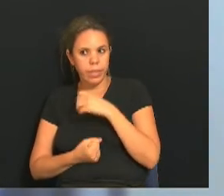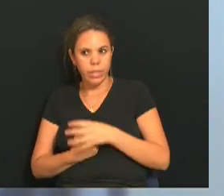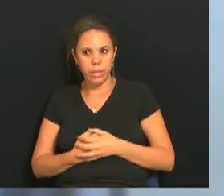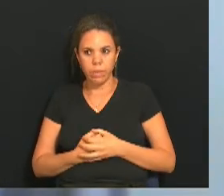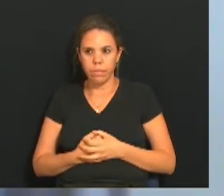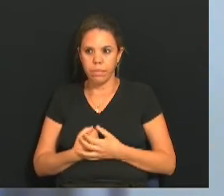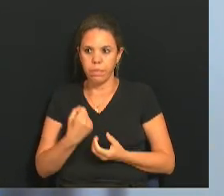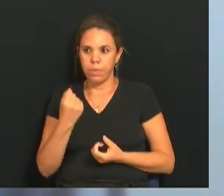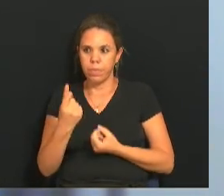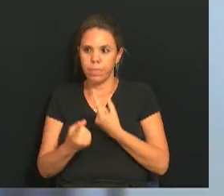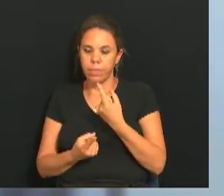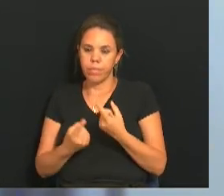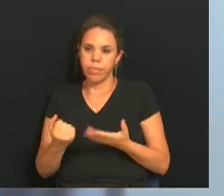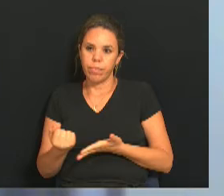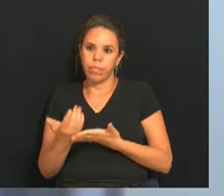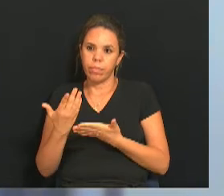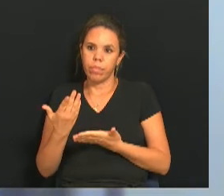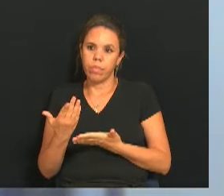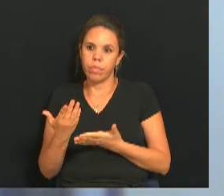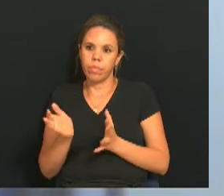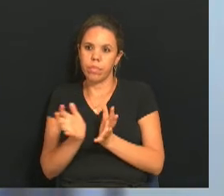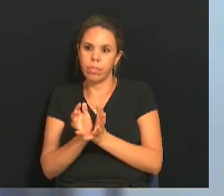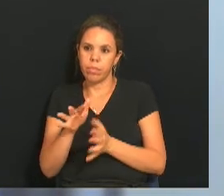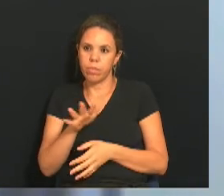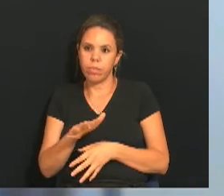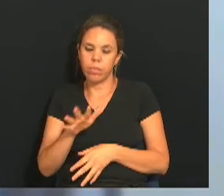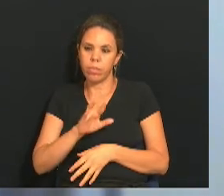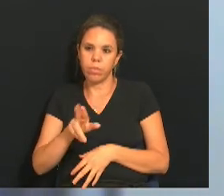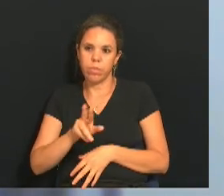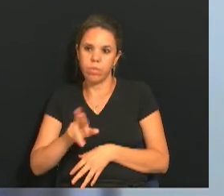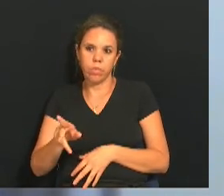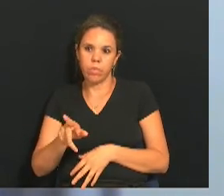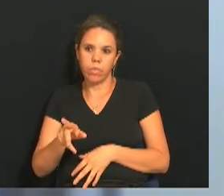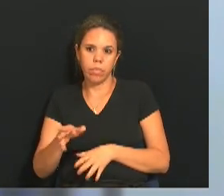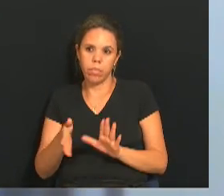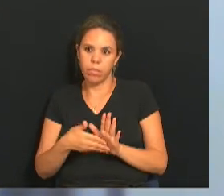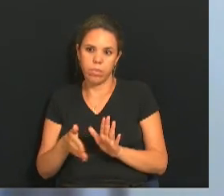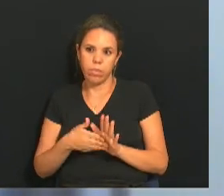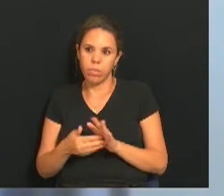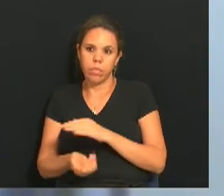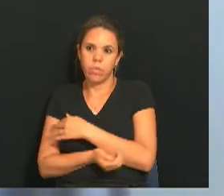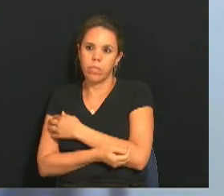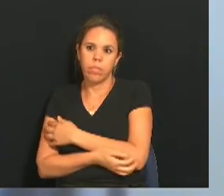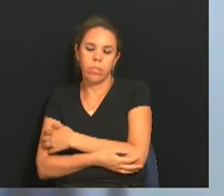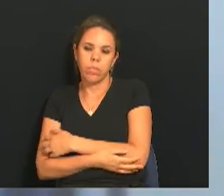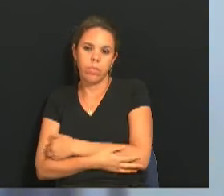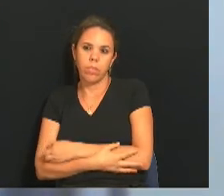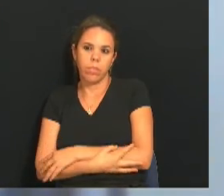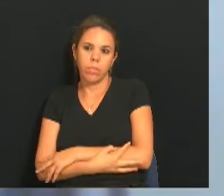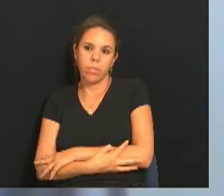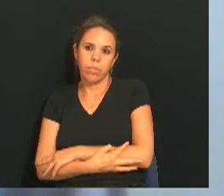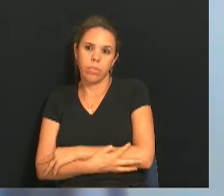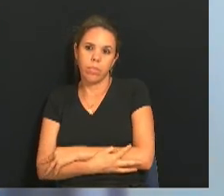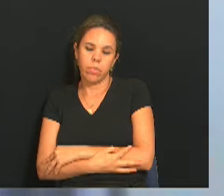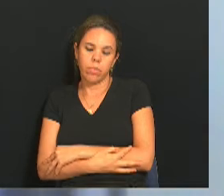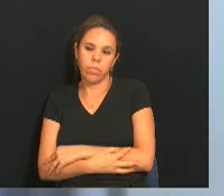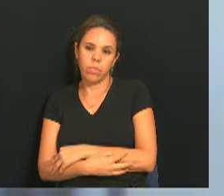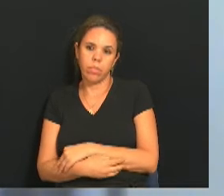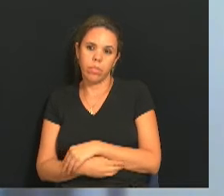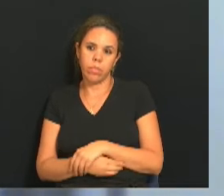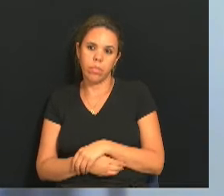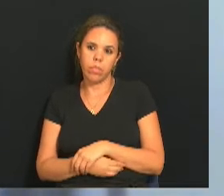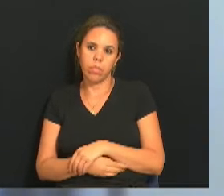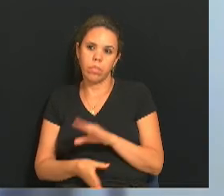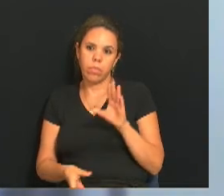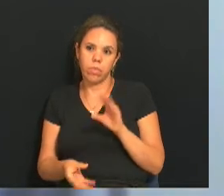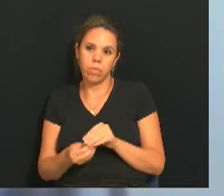algumas contribuições de alguns coletivos, porque ele não era essa a proposta inicial. E para não tomar tempo, não vou retomar